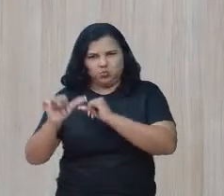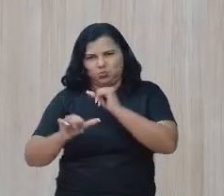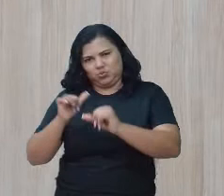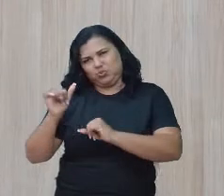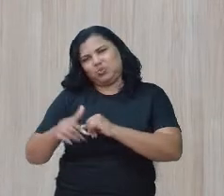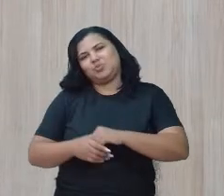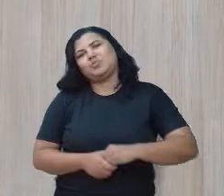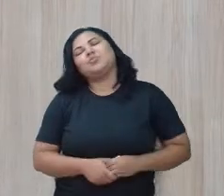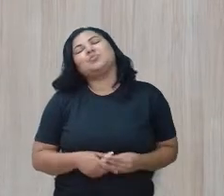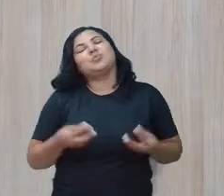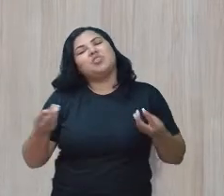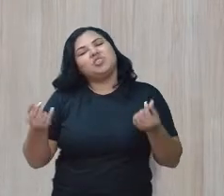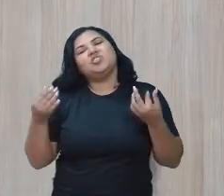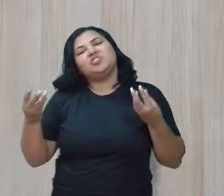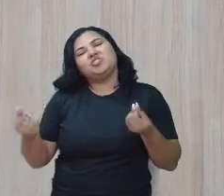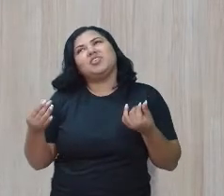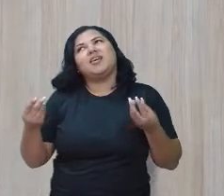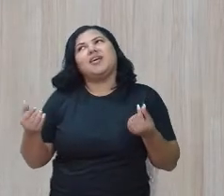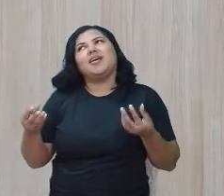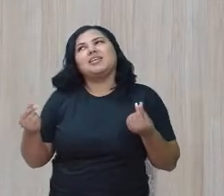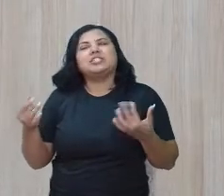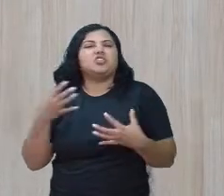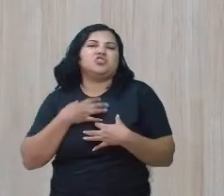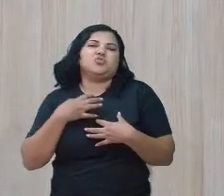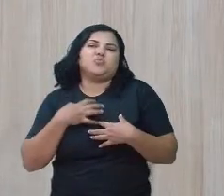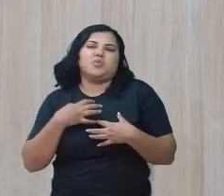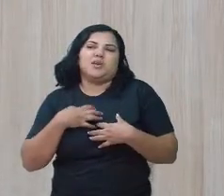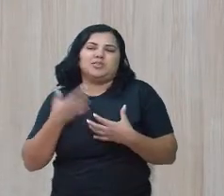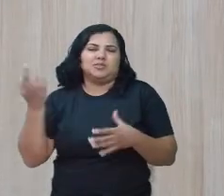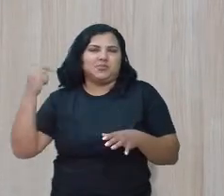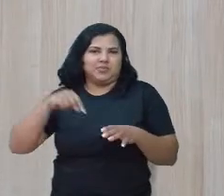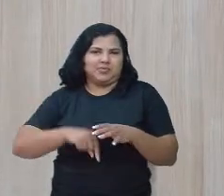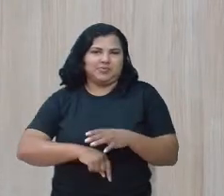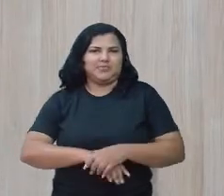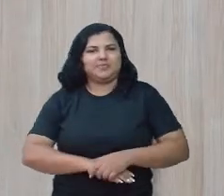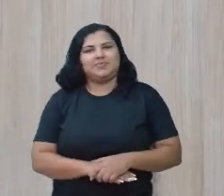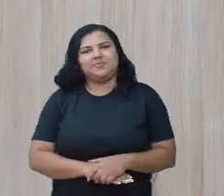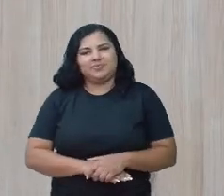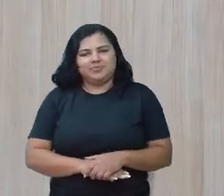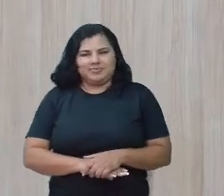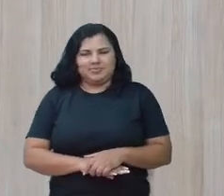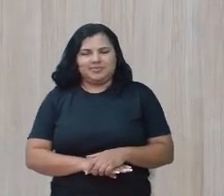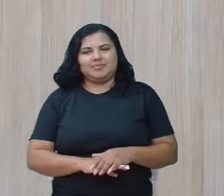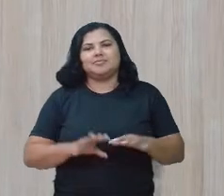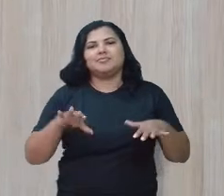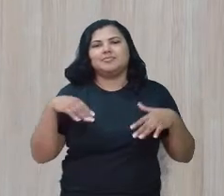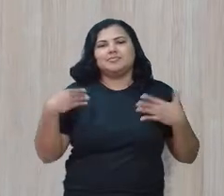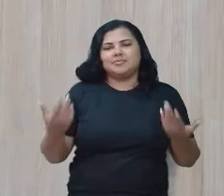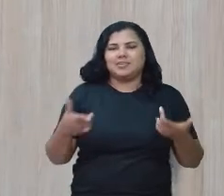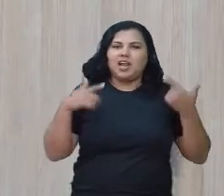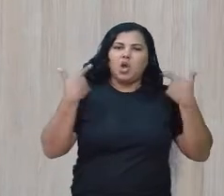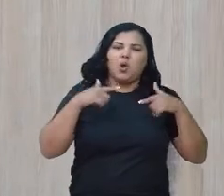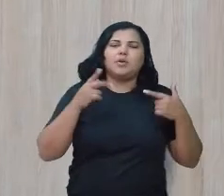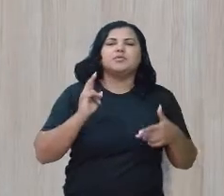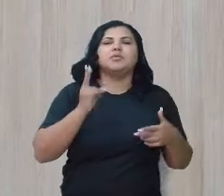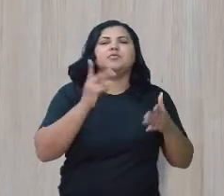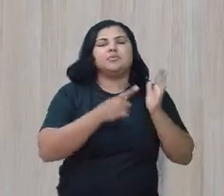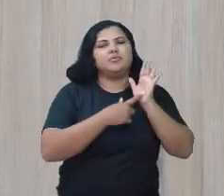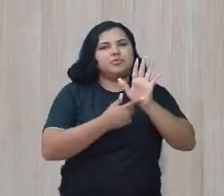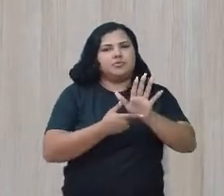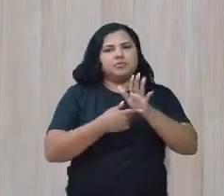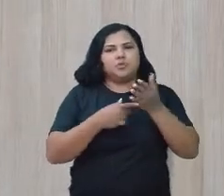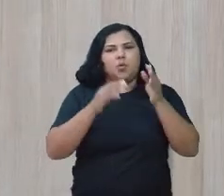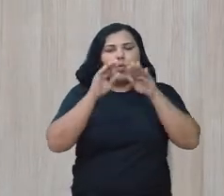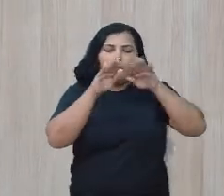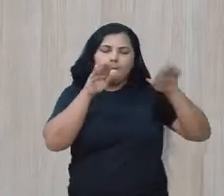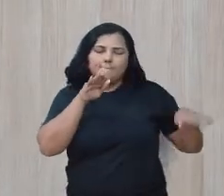transformações e como é que eu diria, de sentimentos profundos, né? Então, a comédia ela sempre foi vista como um gênero